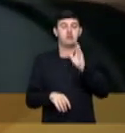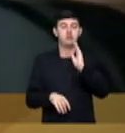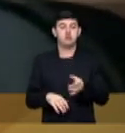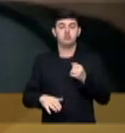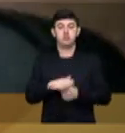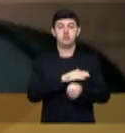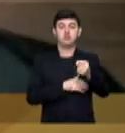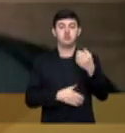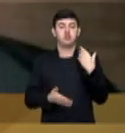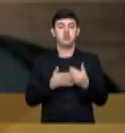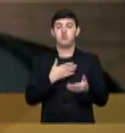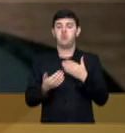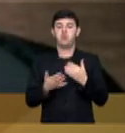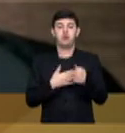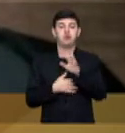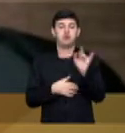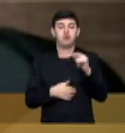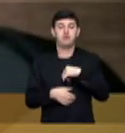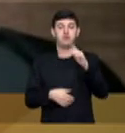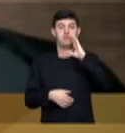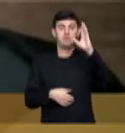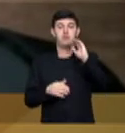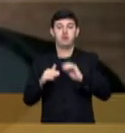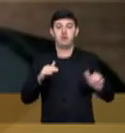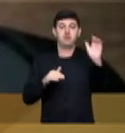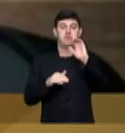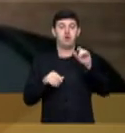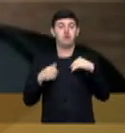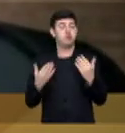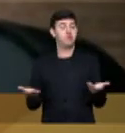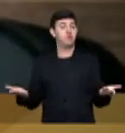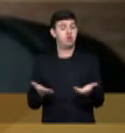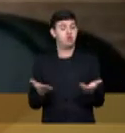indicar qual deva prevalecer. Dito